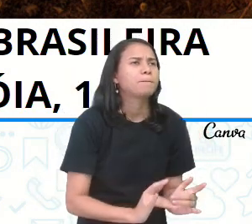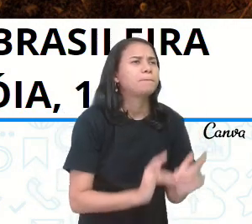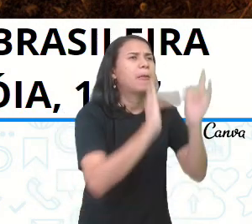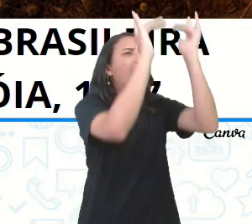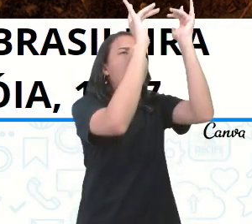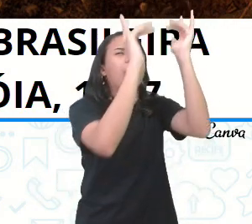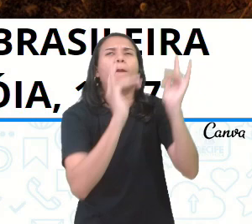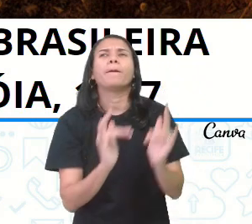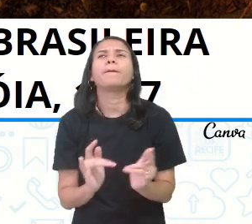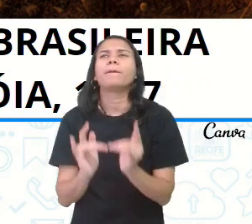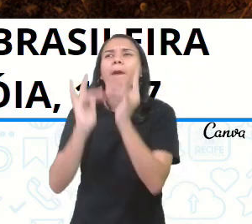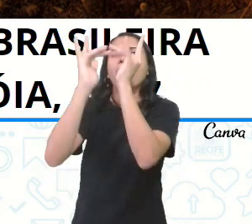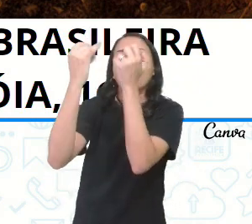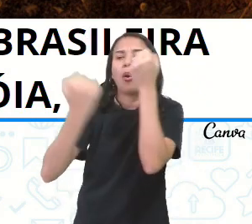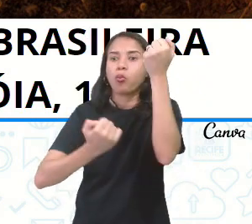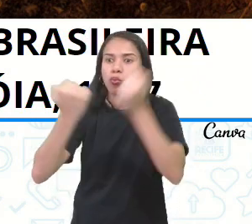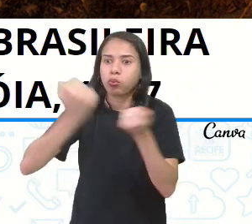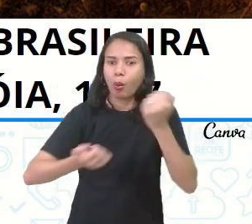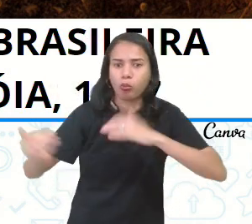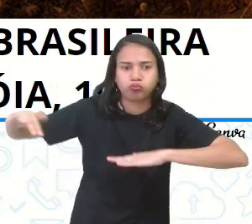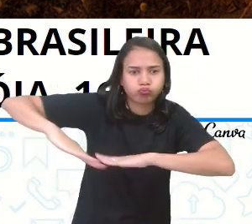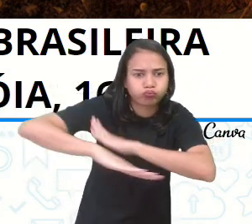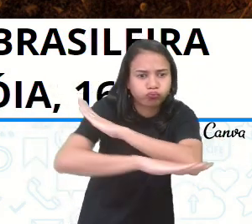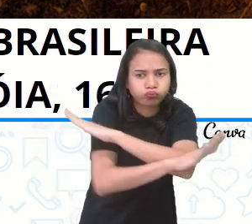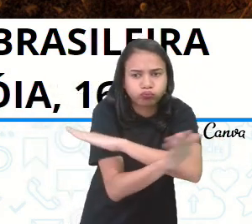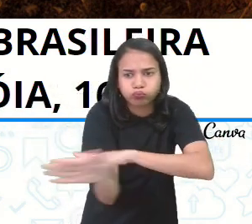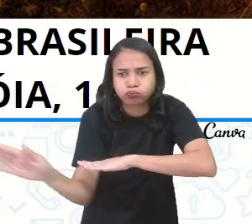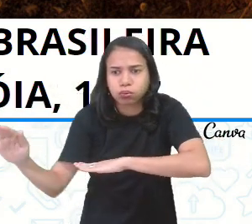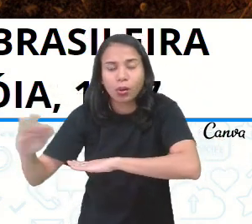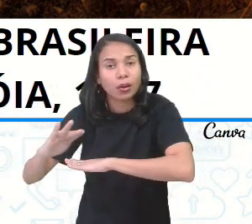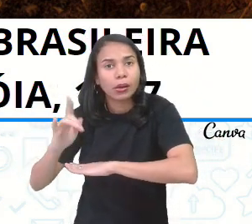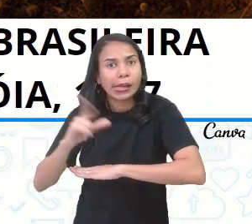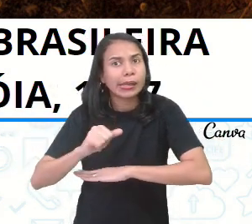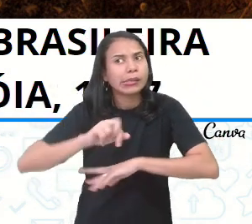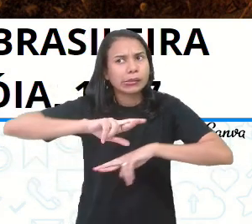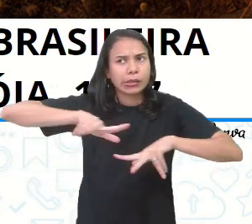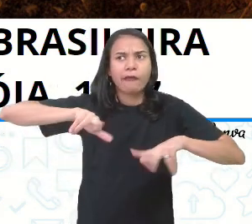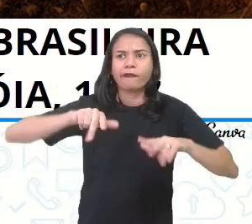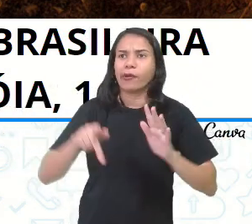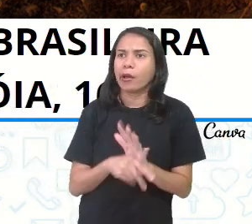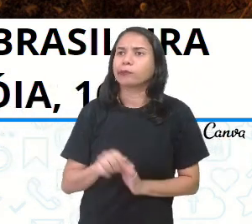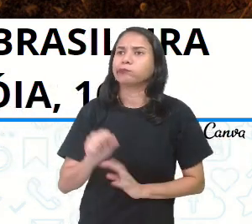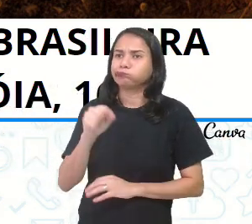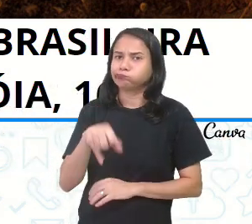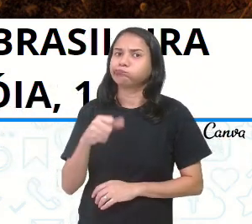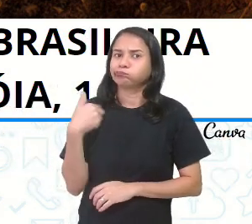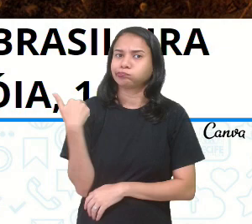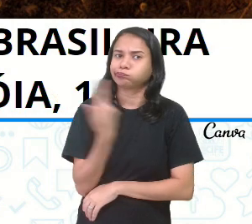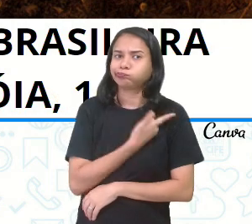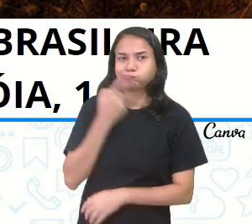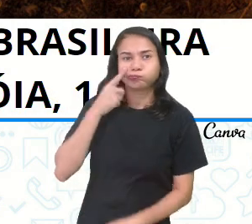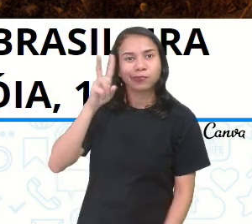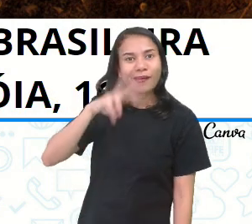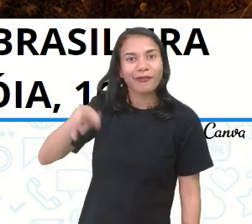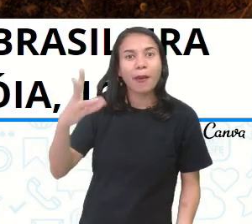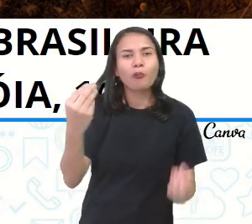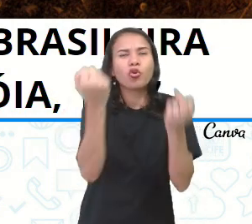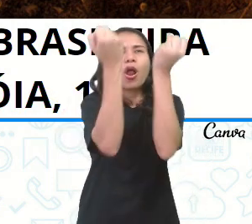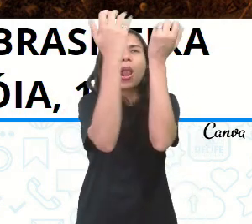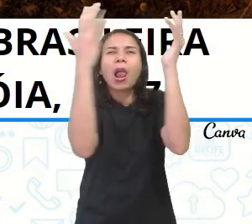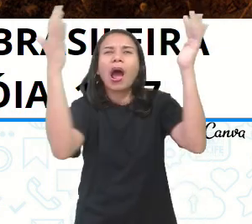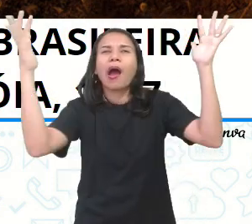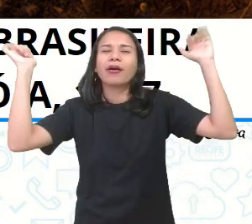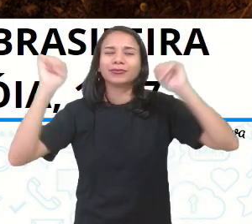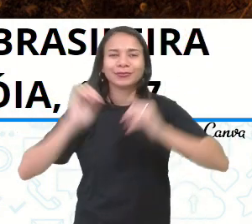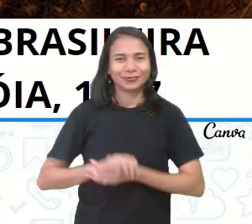Cheia de carros passando para lá e para cá. É um período muito diferente. Então, nós temos a imagem, muita natureza, né? A gente